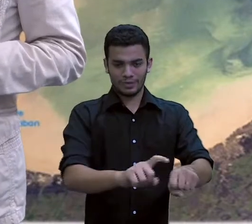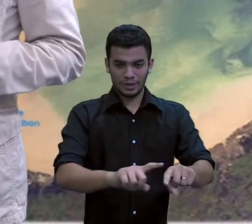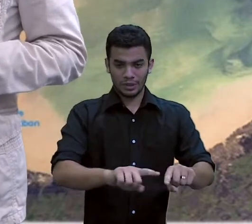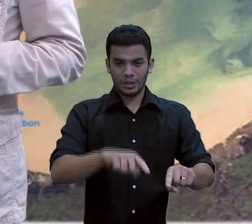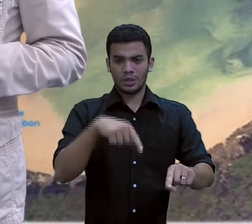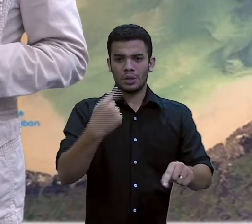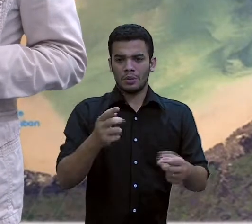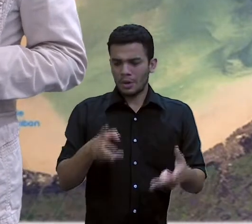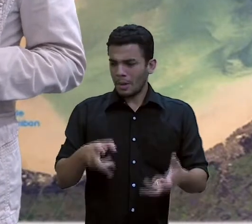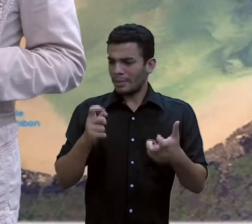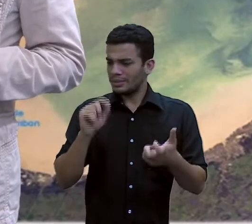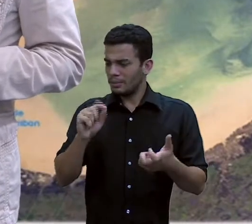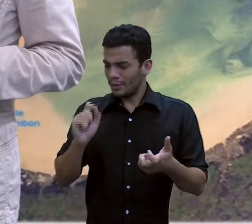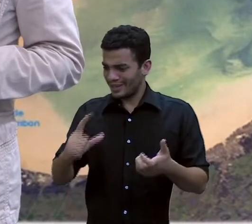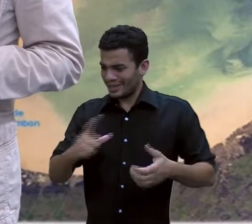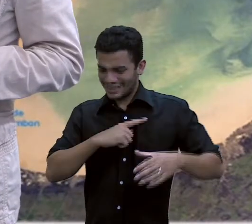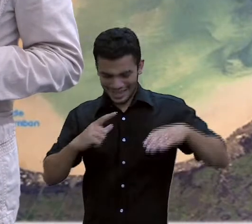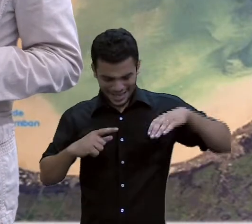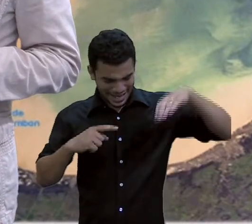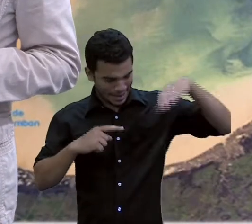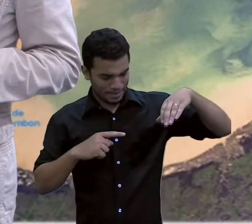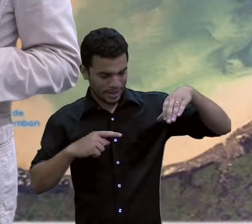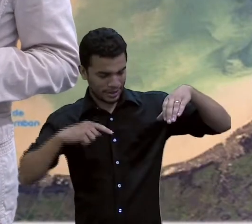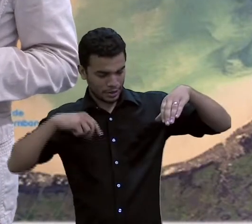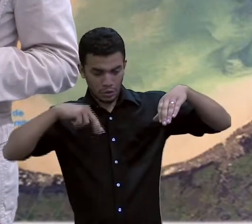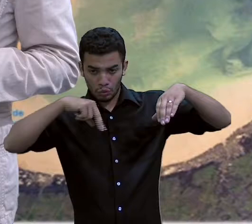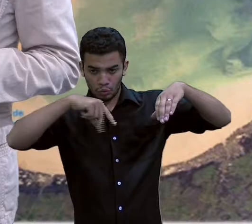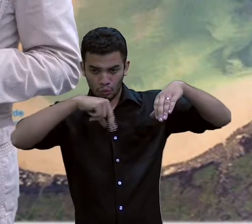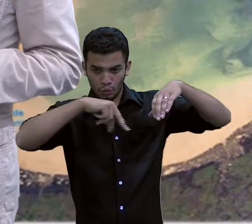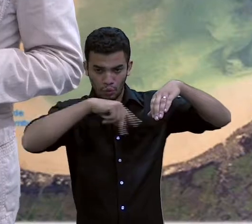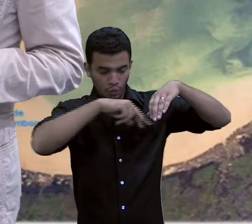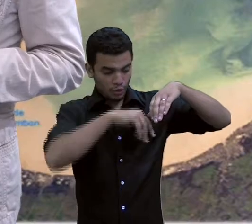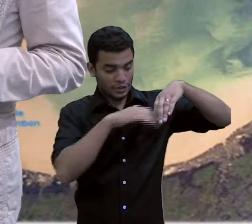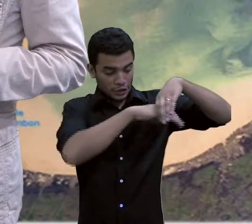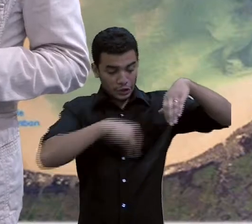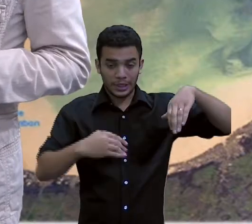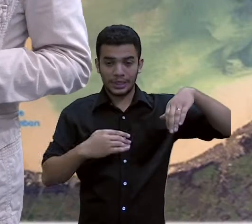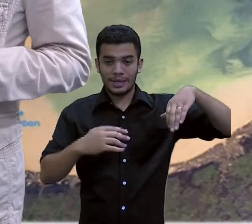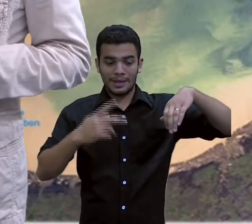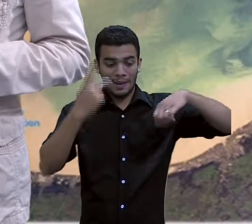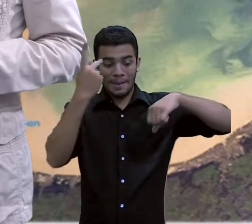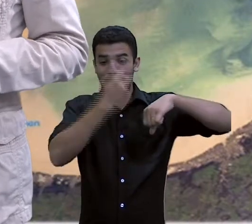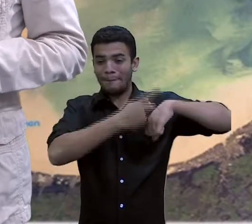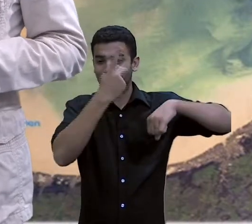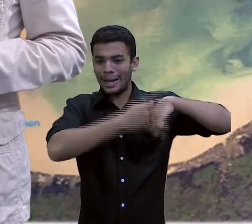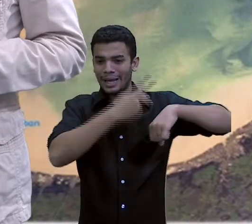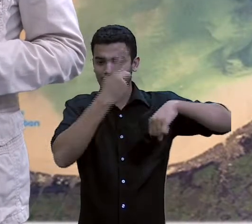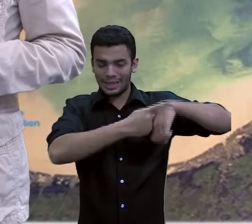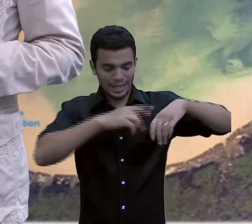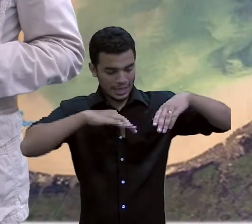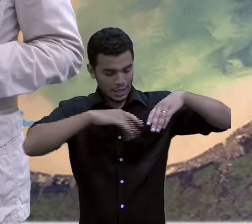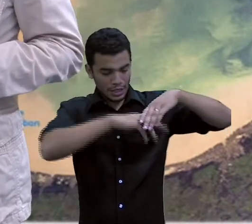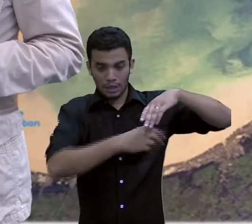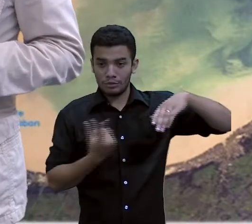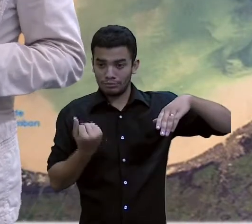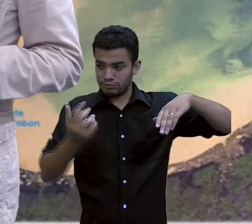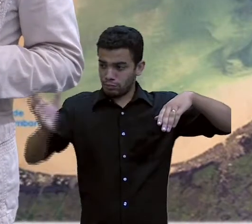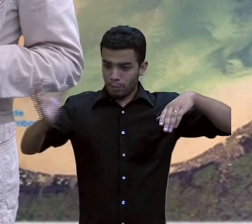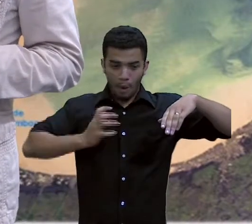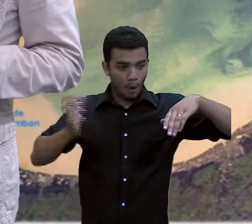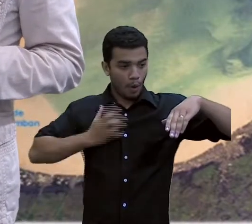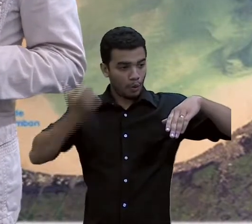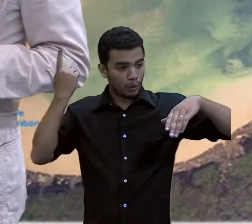das minas de prata de Potosí, hoje Bolívia. O caminho mais rápido entre Potosí